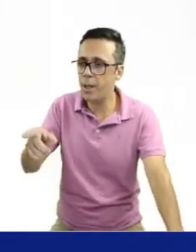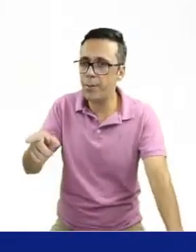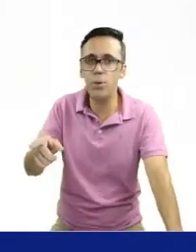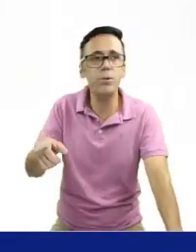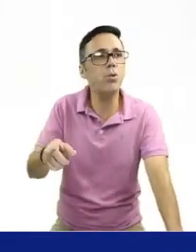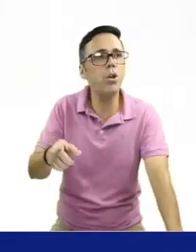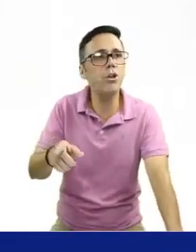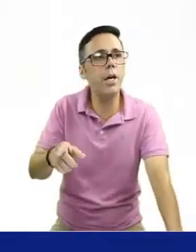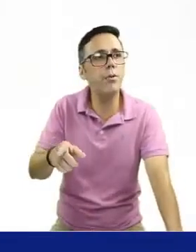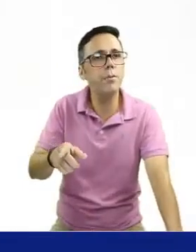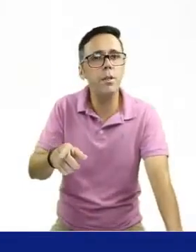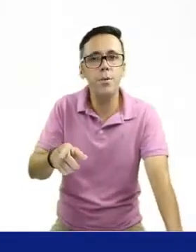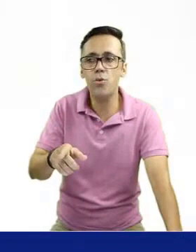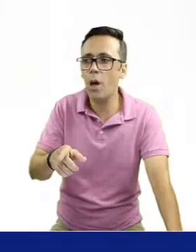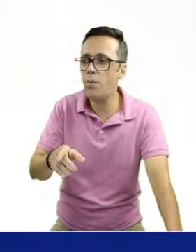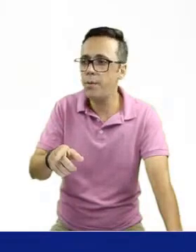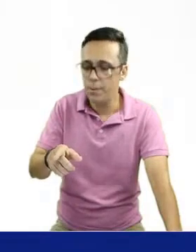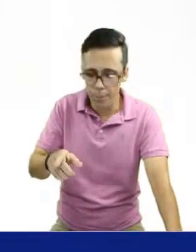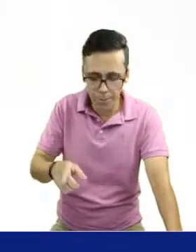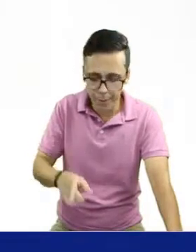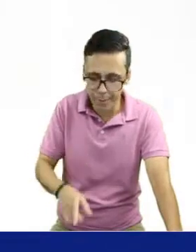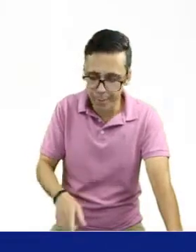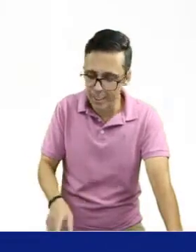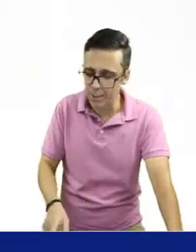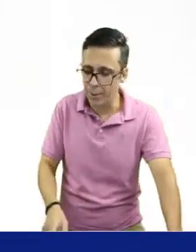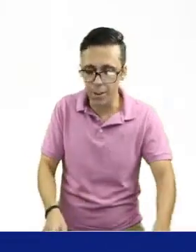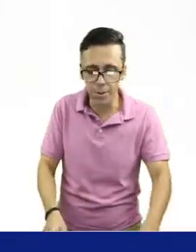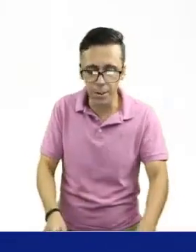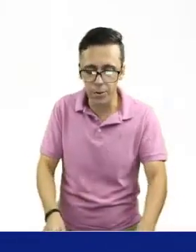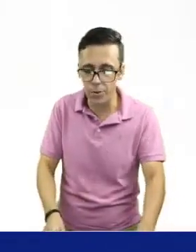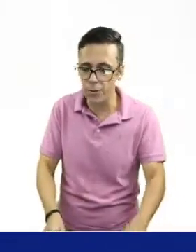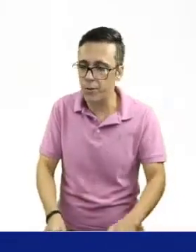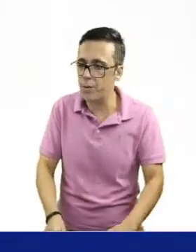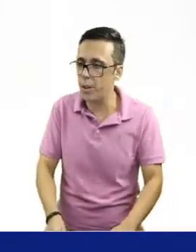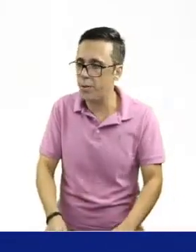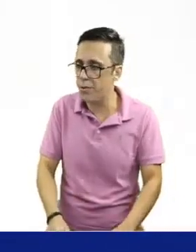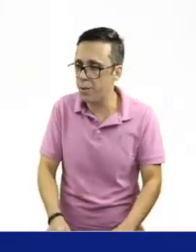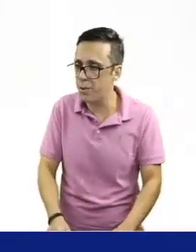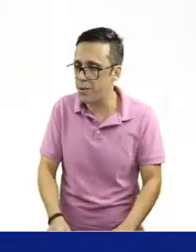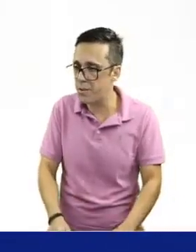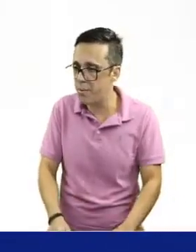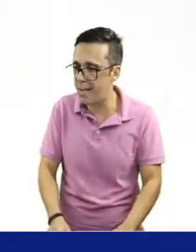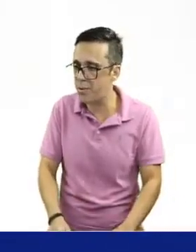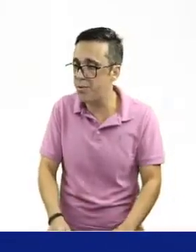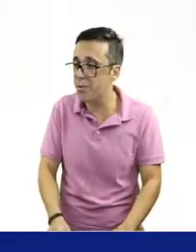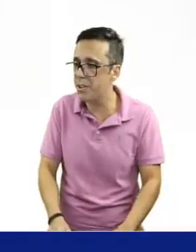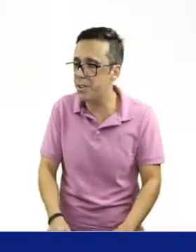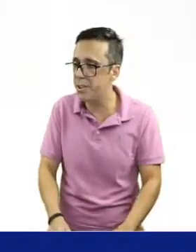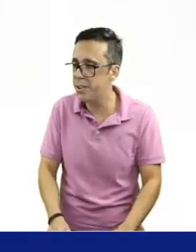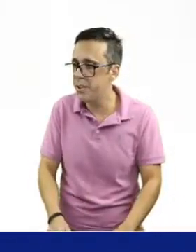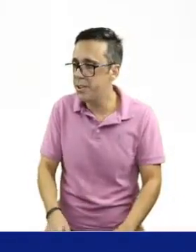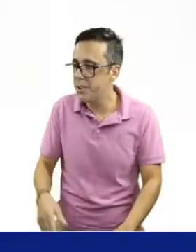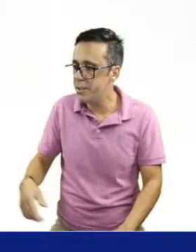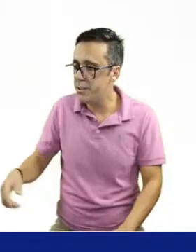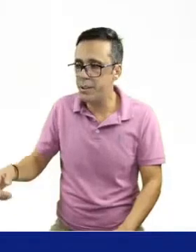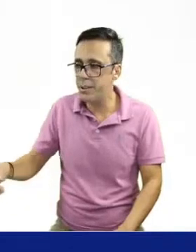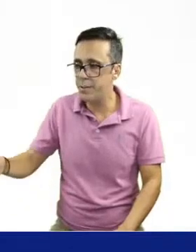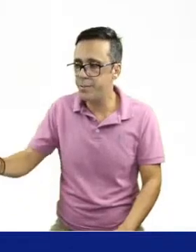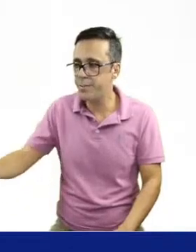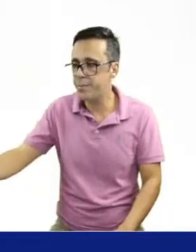onde é que é pergunta do Rogério pessoal me passa para mim o telefone iPhone